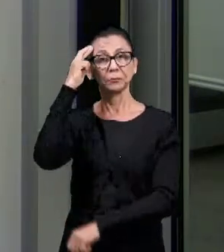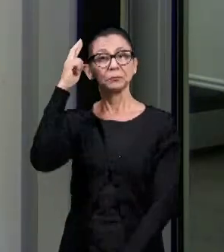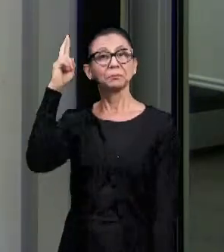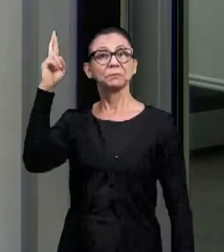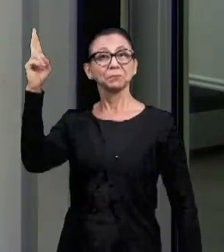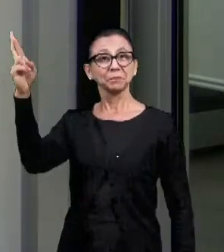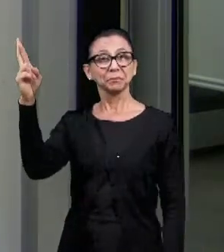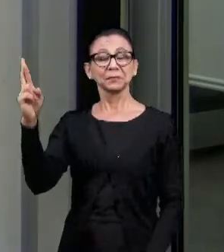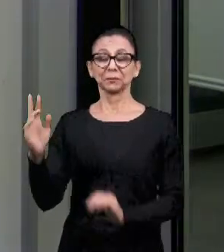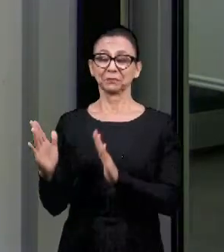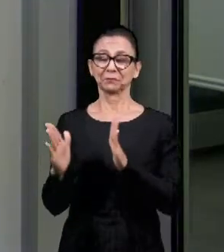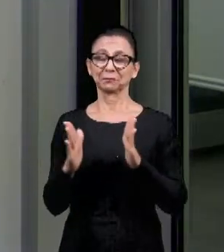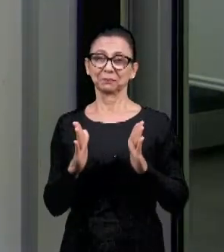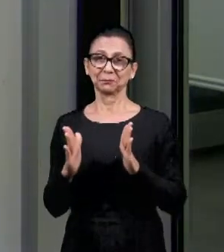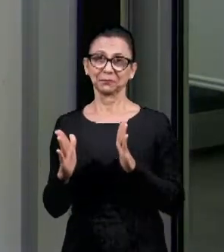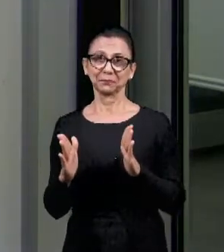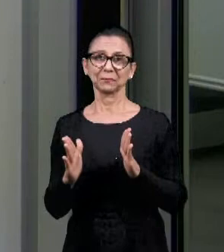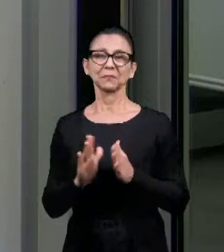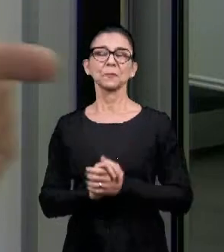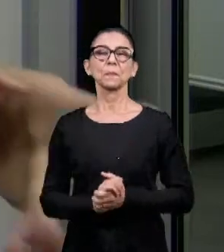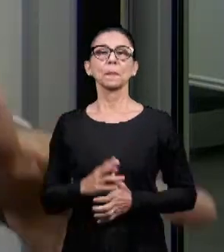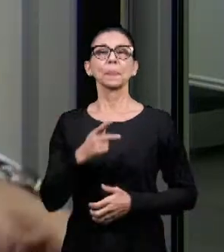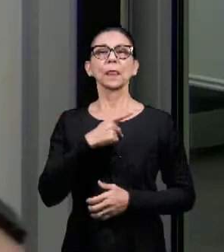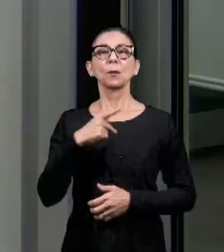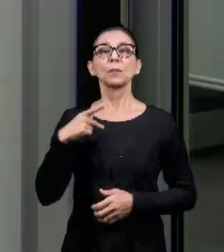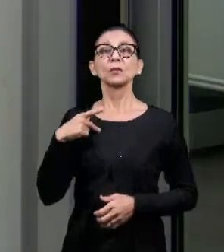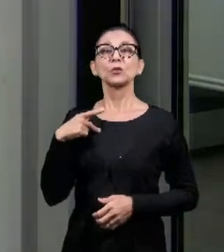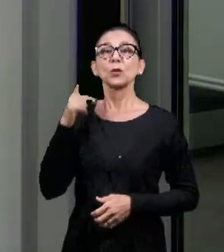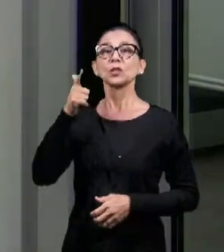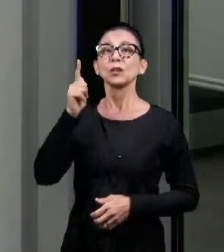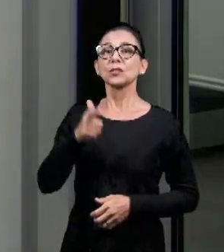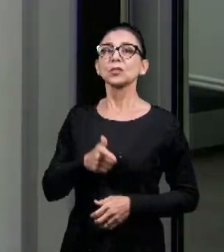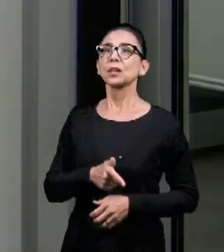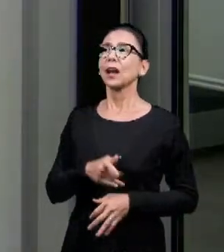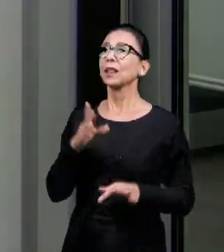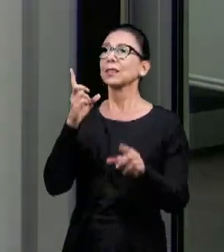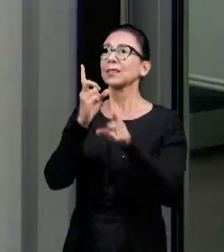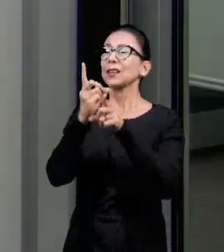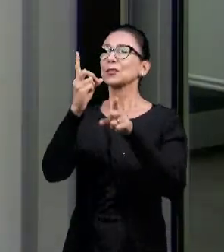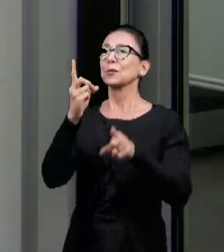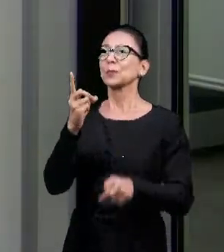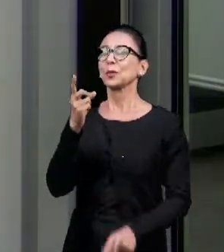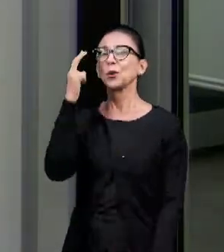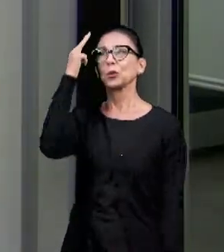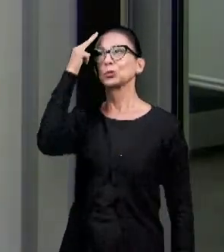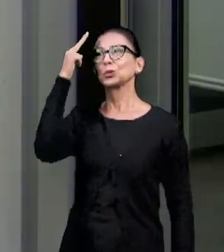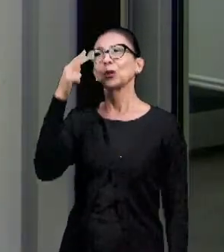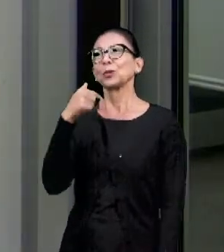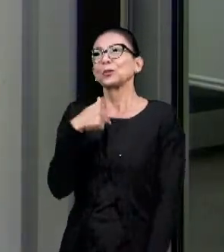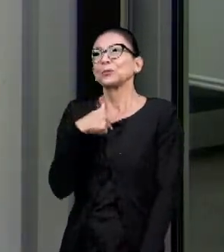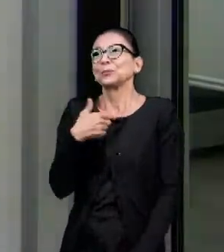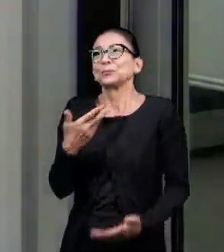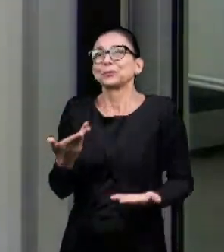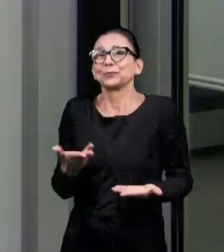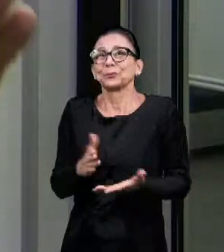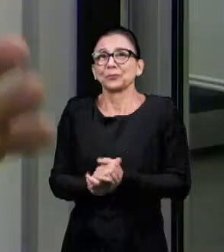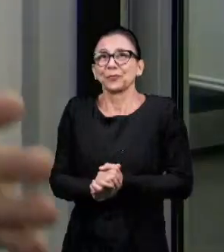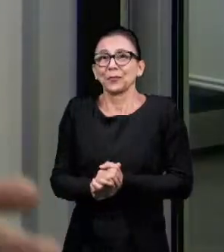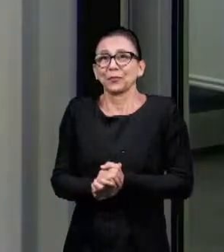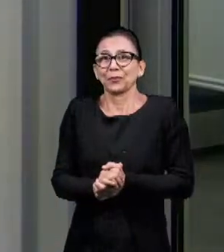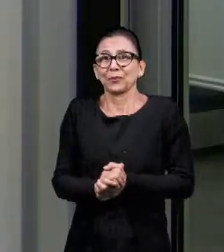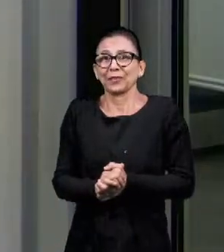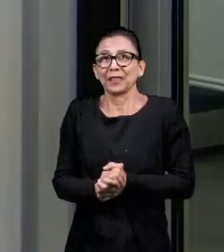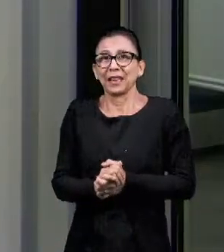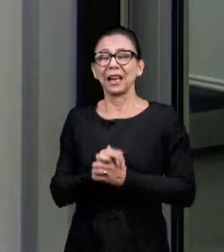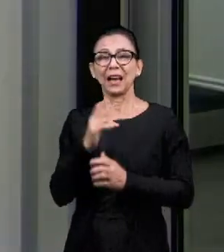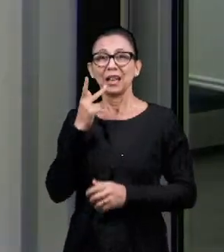nessa ocasião que o pastor Gedeudi ficou sabendo também. até na hora que eu citei o nome dele, ele falou assim, não precisa falar